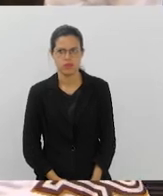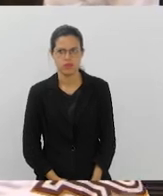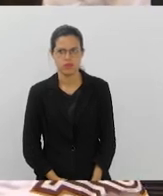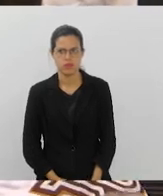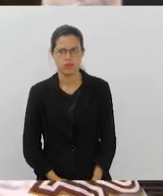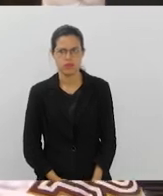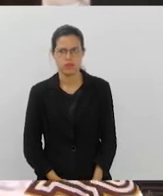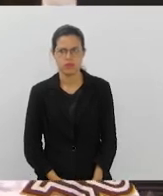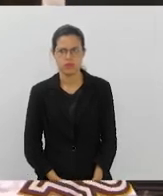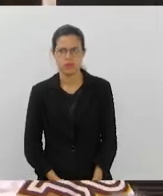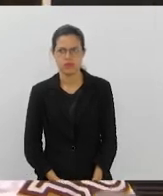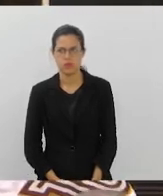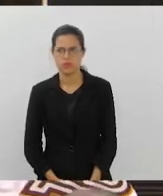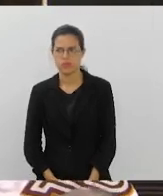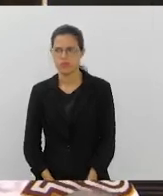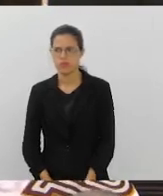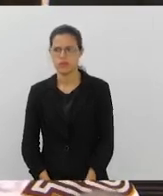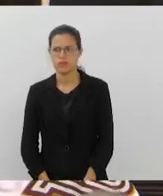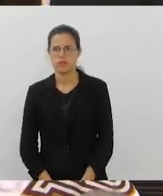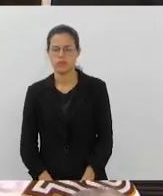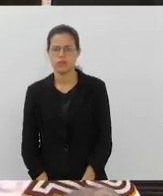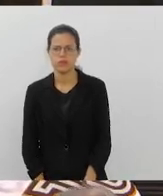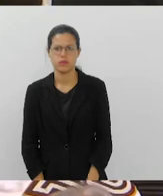Ela está aqui presente?